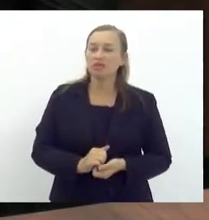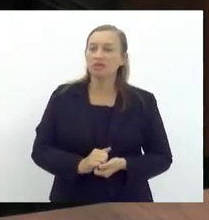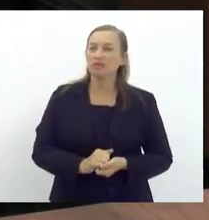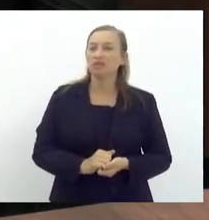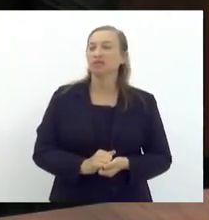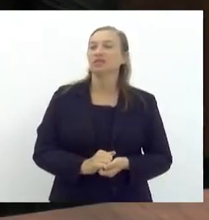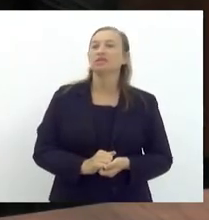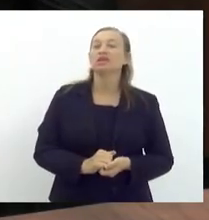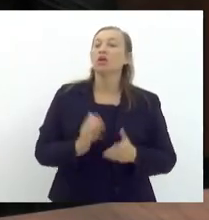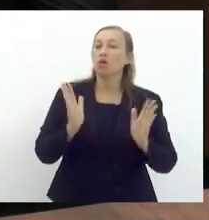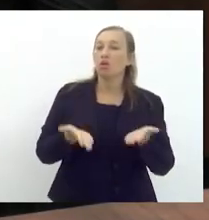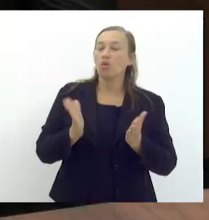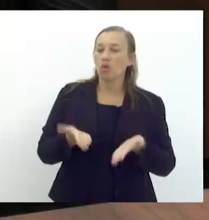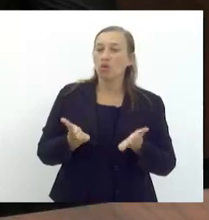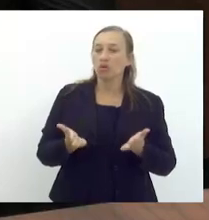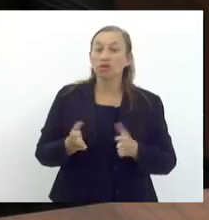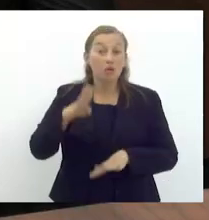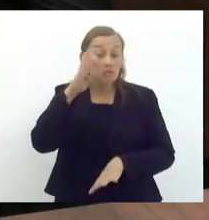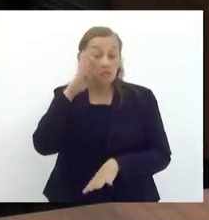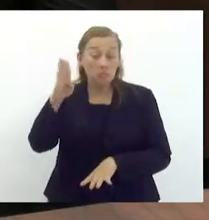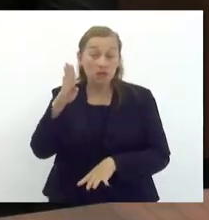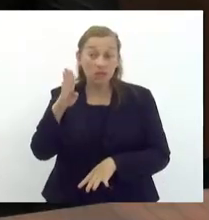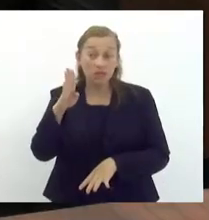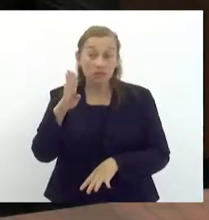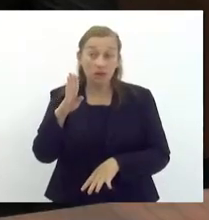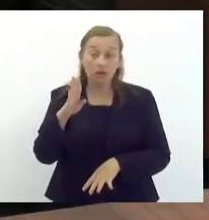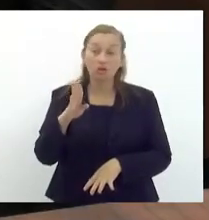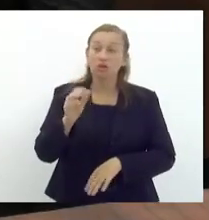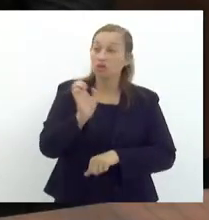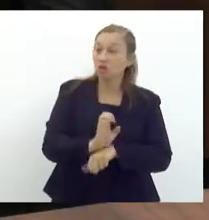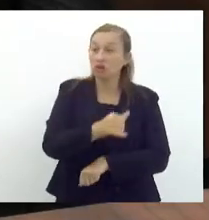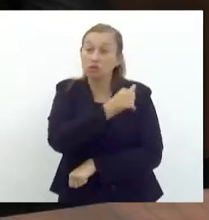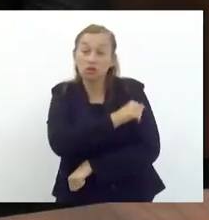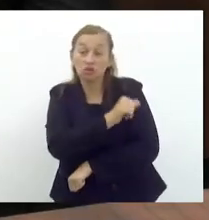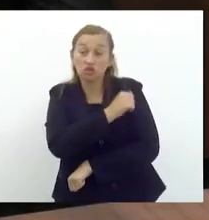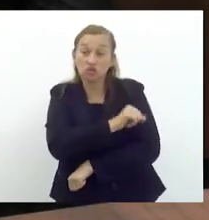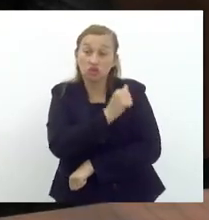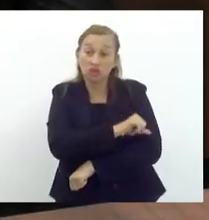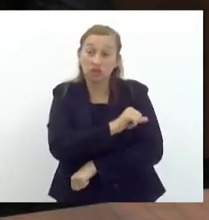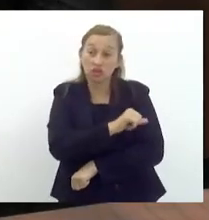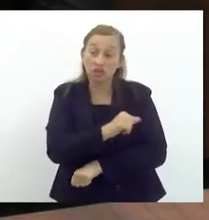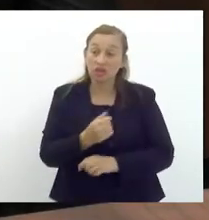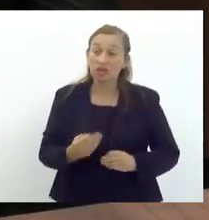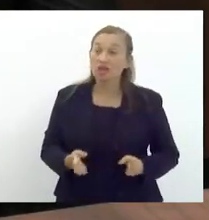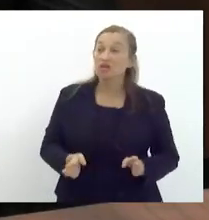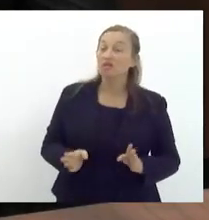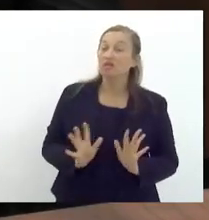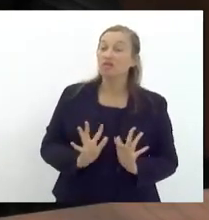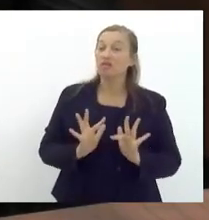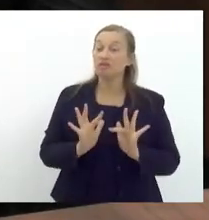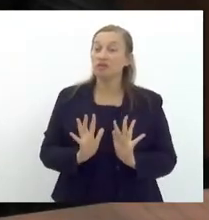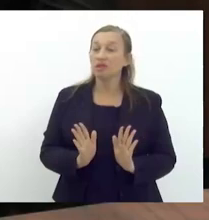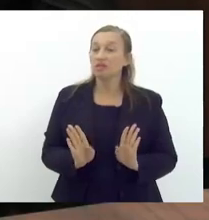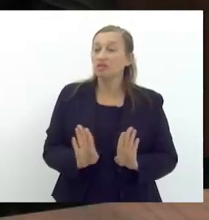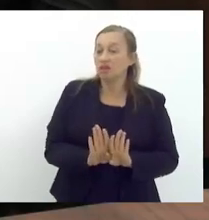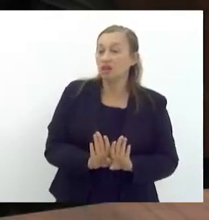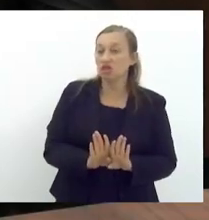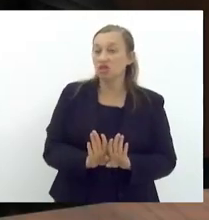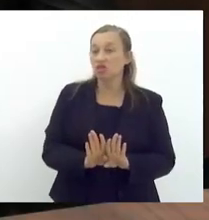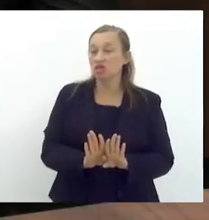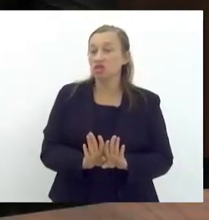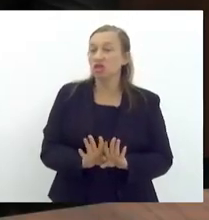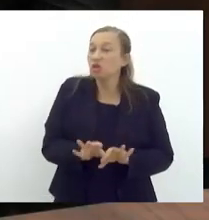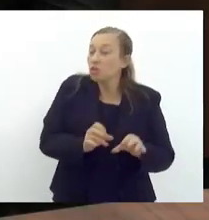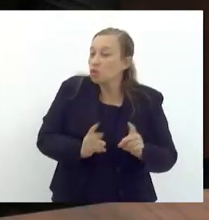uma fonte de receita fundamental para que o Estado do Rio de Janeiro feche as suas contas e para que mantenha